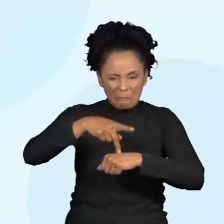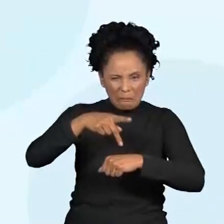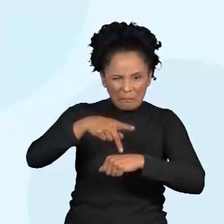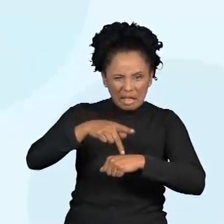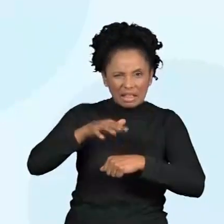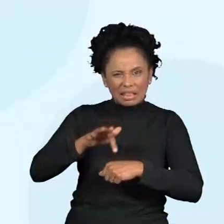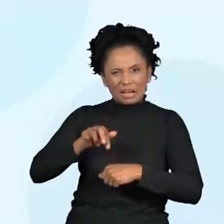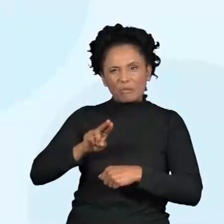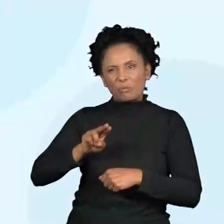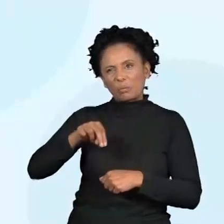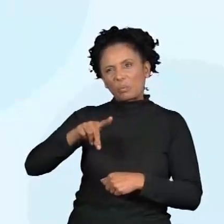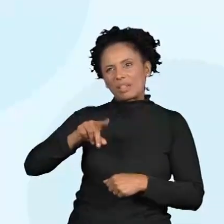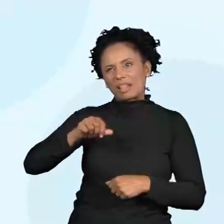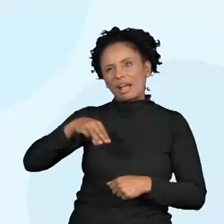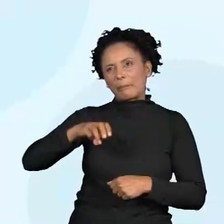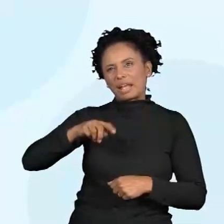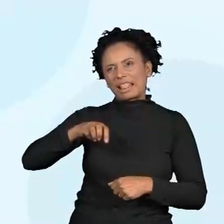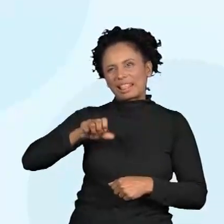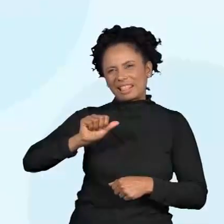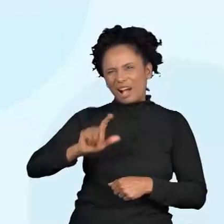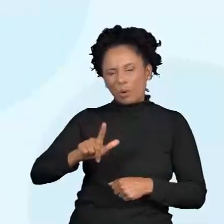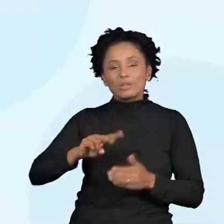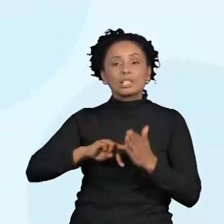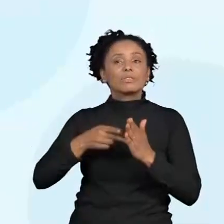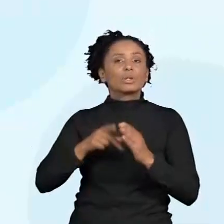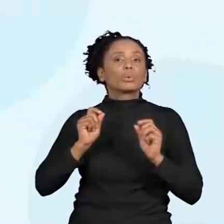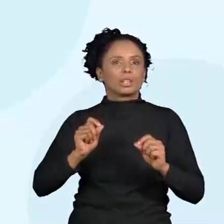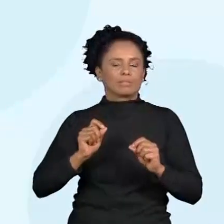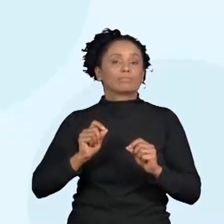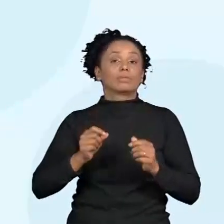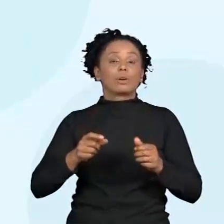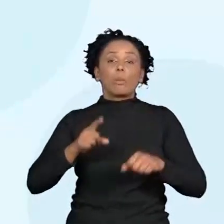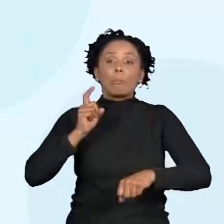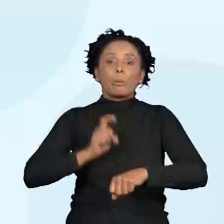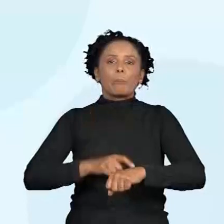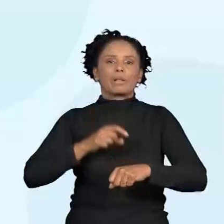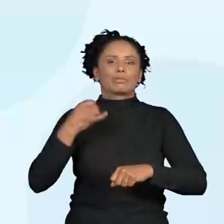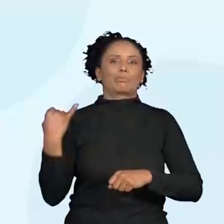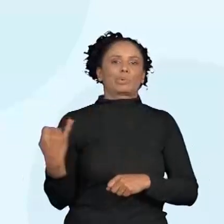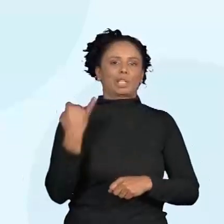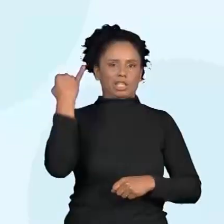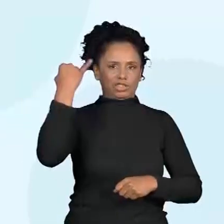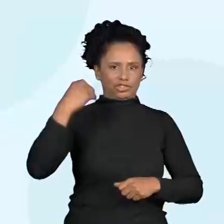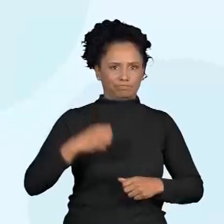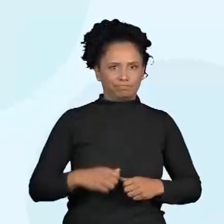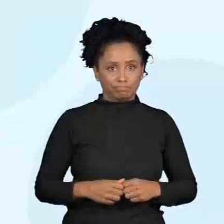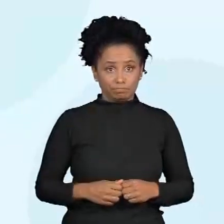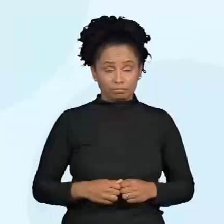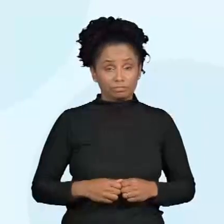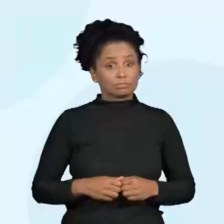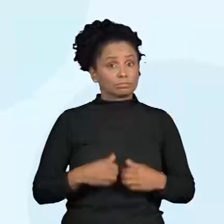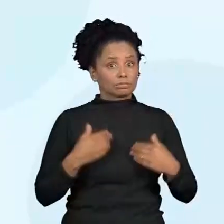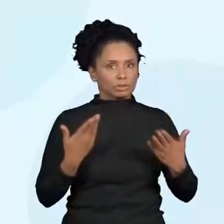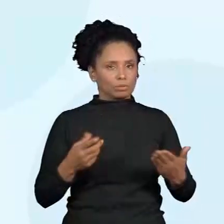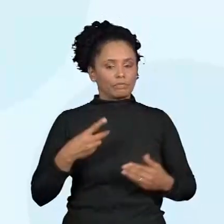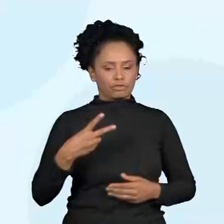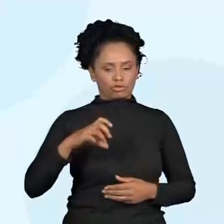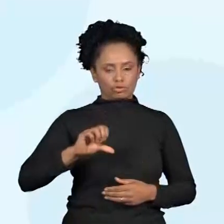construção da ferrovia, tá? Em 29 de agosto de